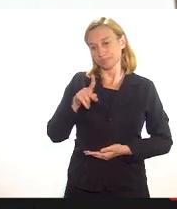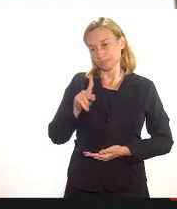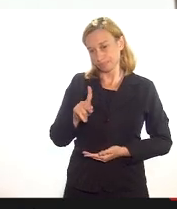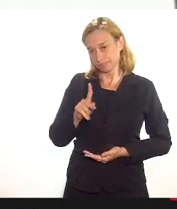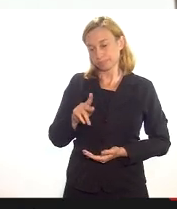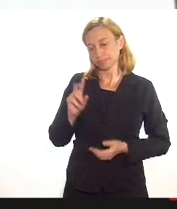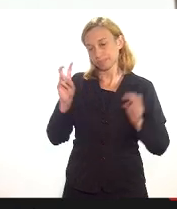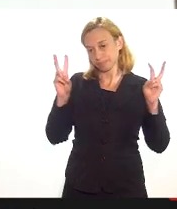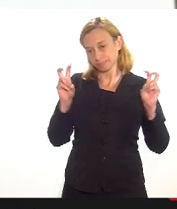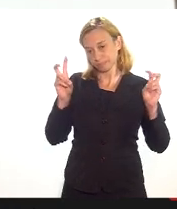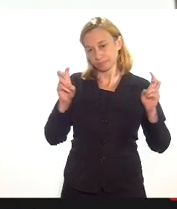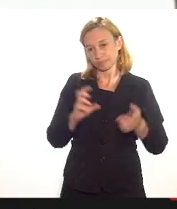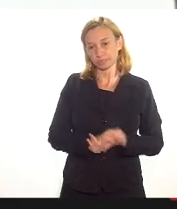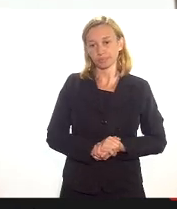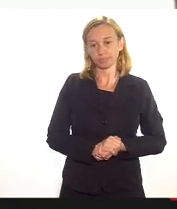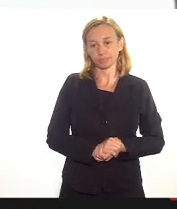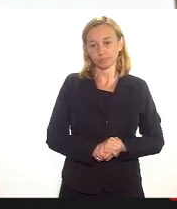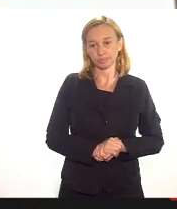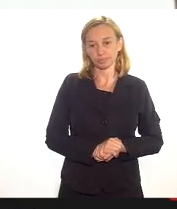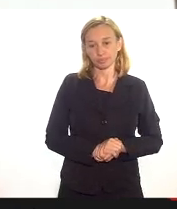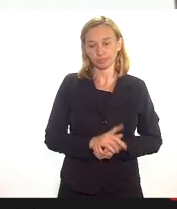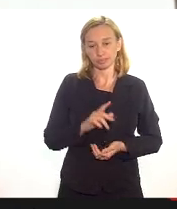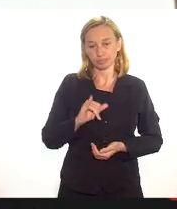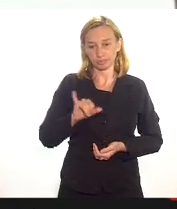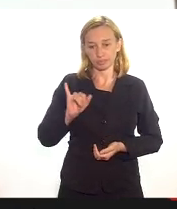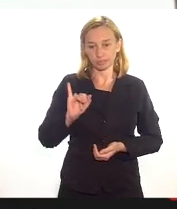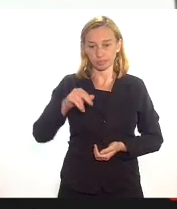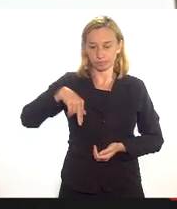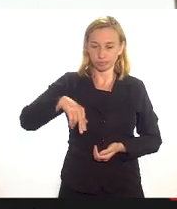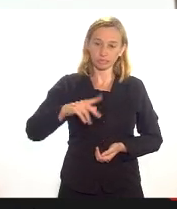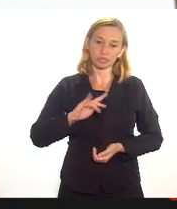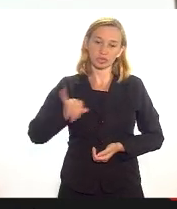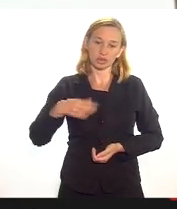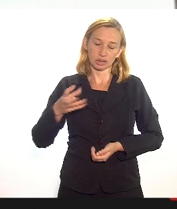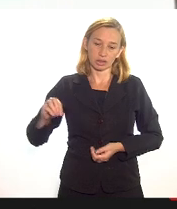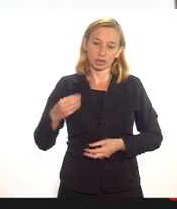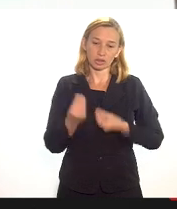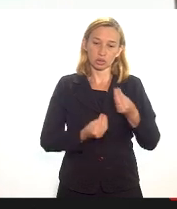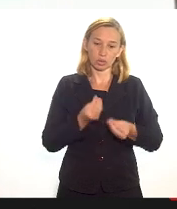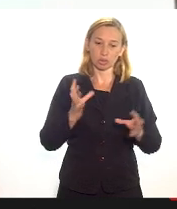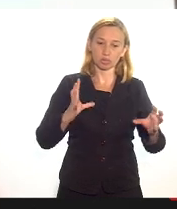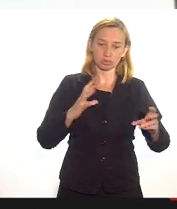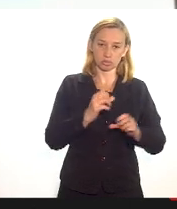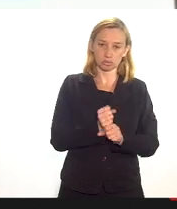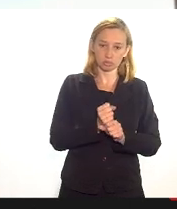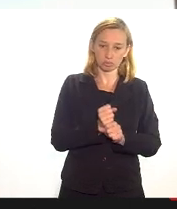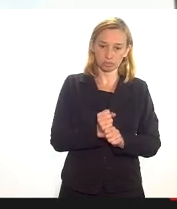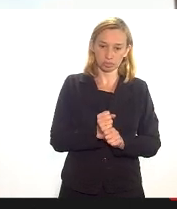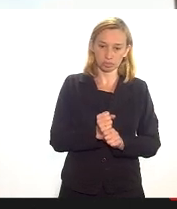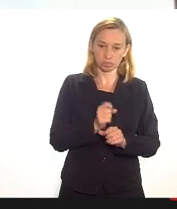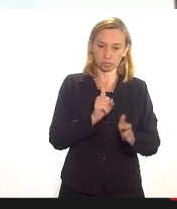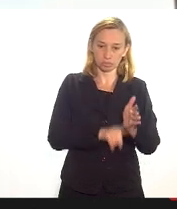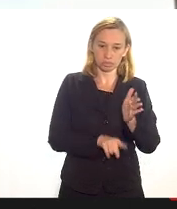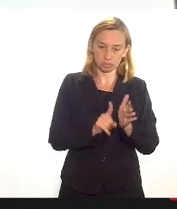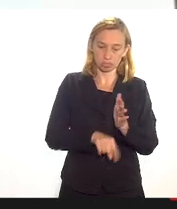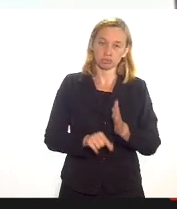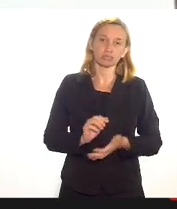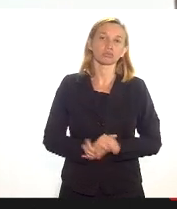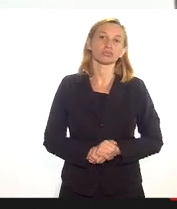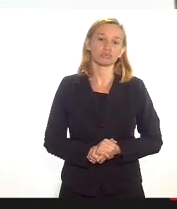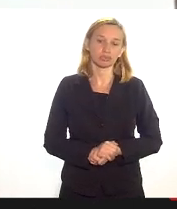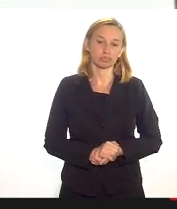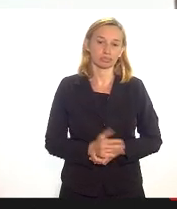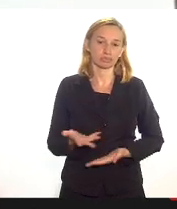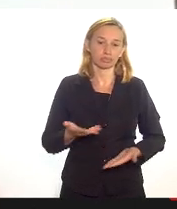sobre a questão das reinjeções e de como está se calculando os abatimentos